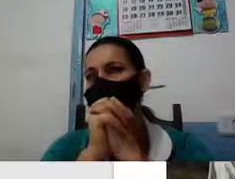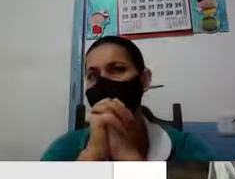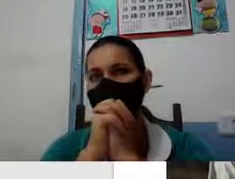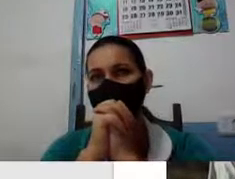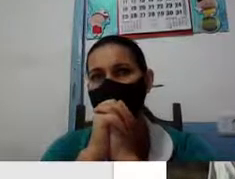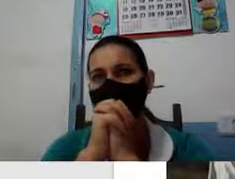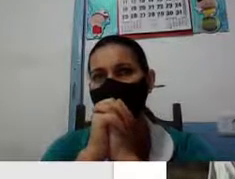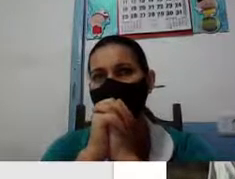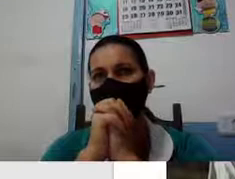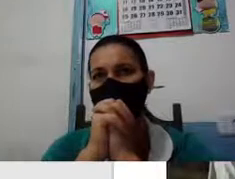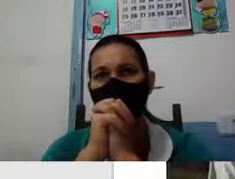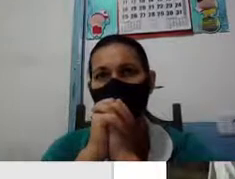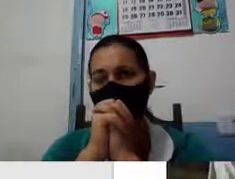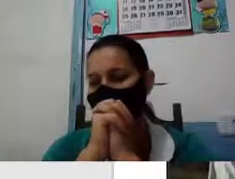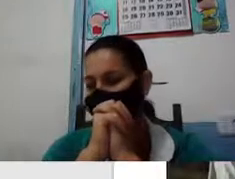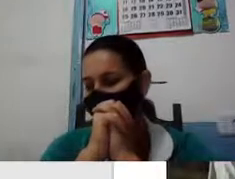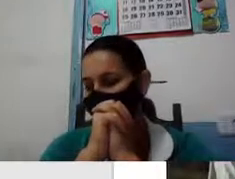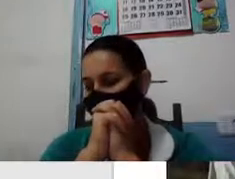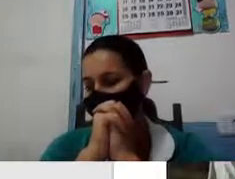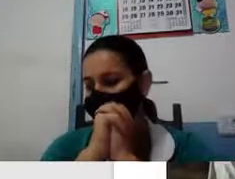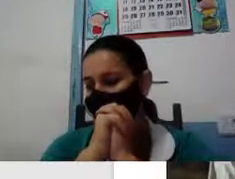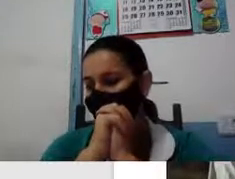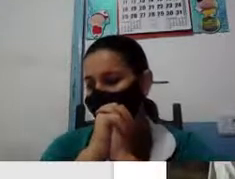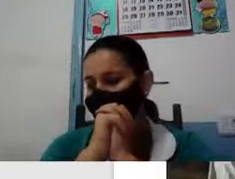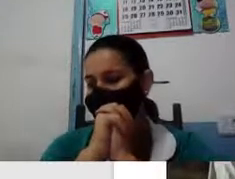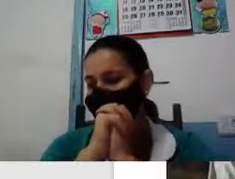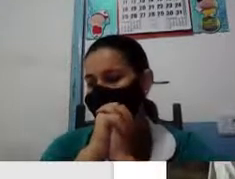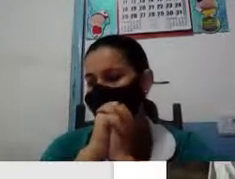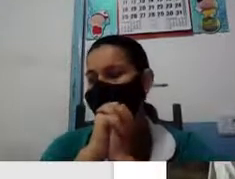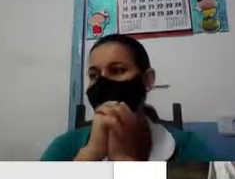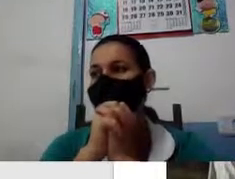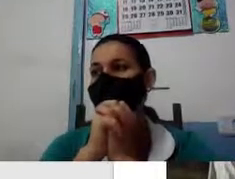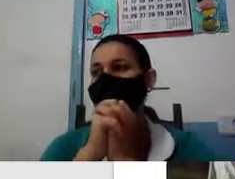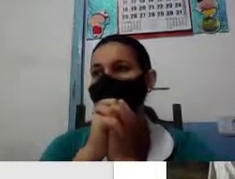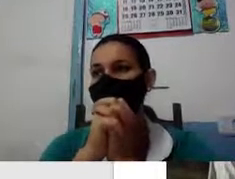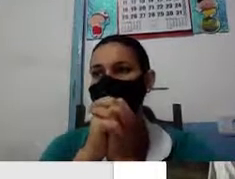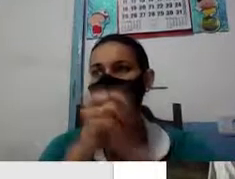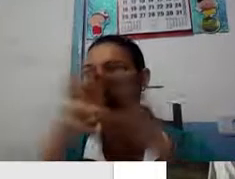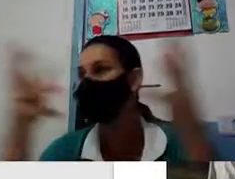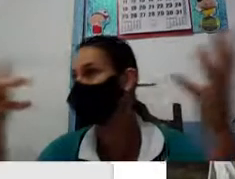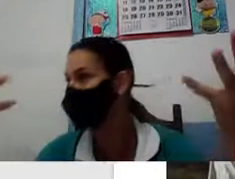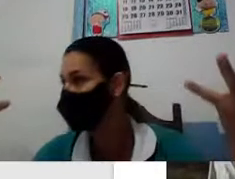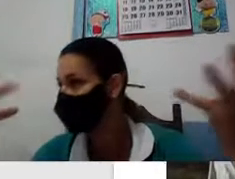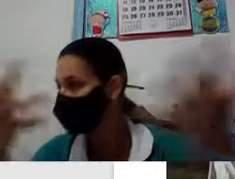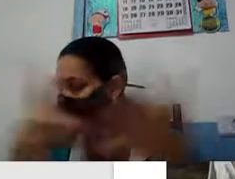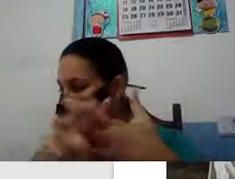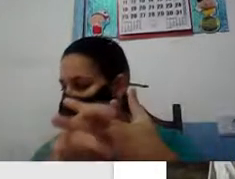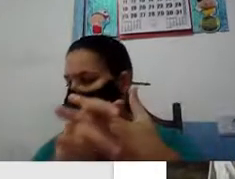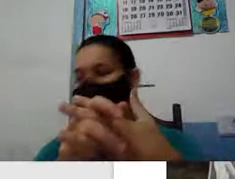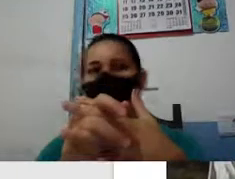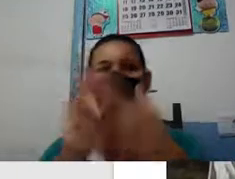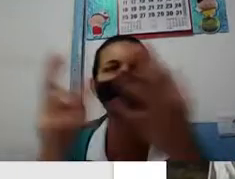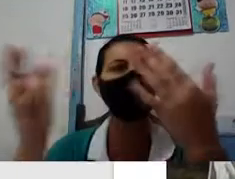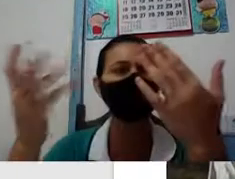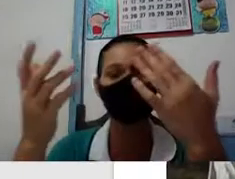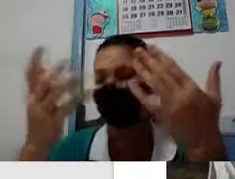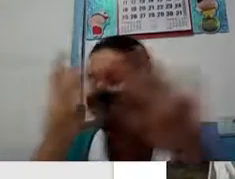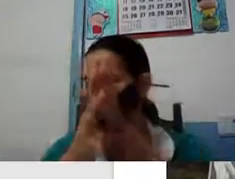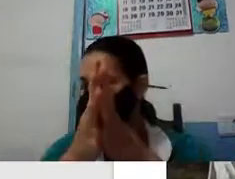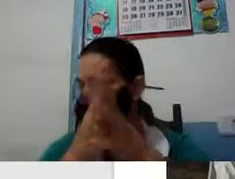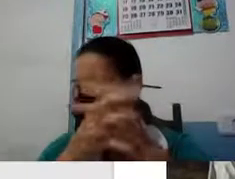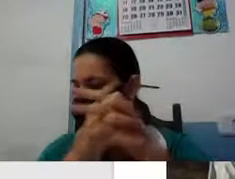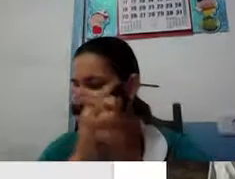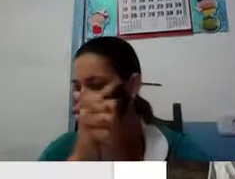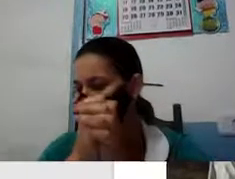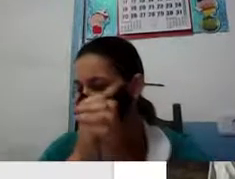busca salvação, mas ao mesmo tempo, ele quer usufruir dos prazeres do mundo. Então aí há um